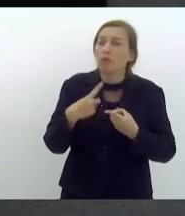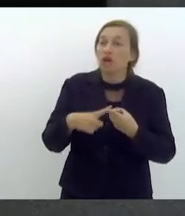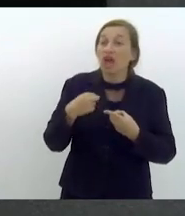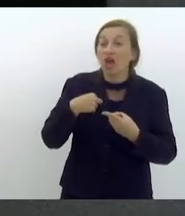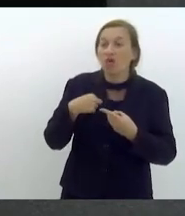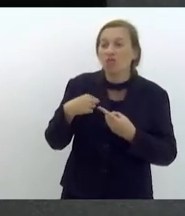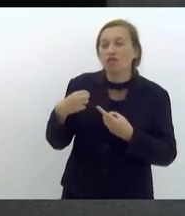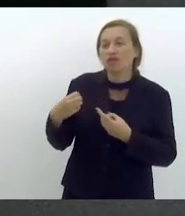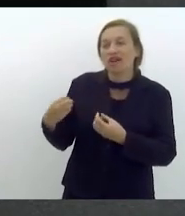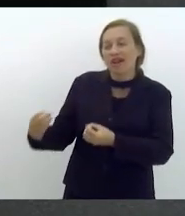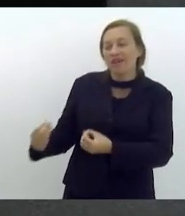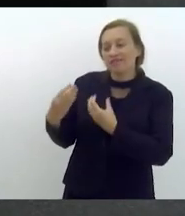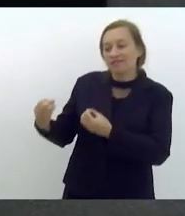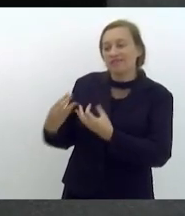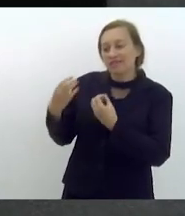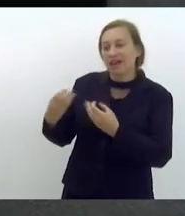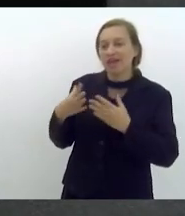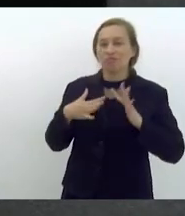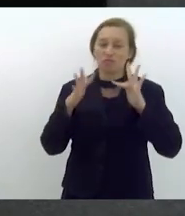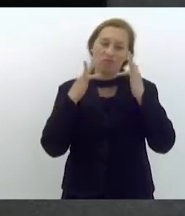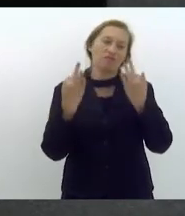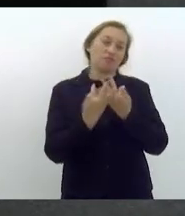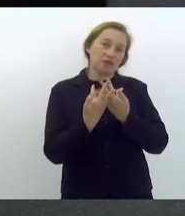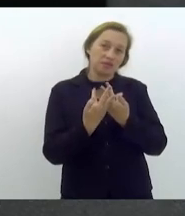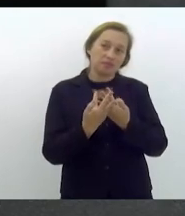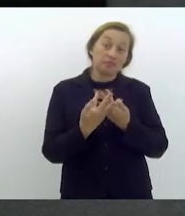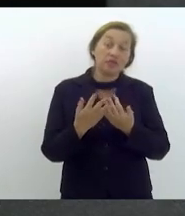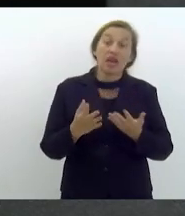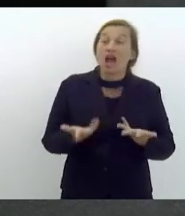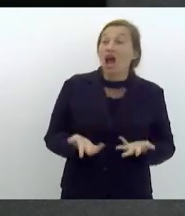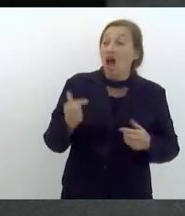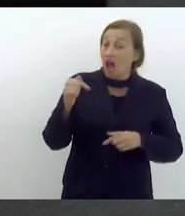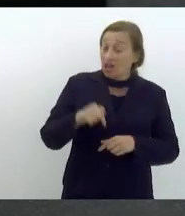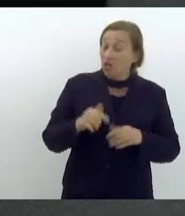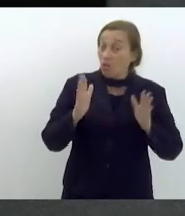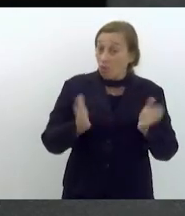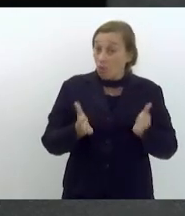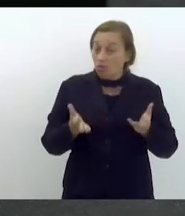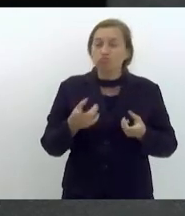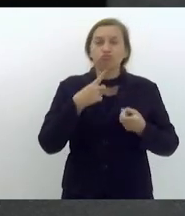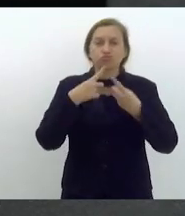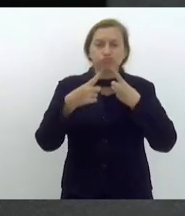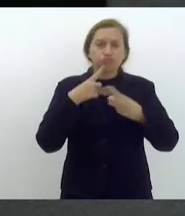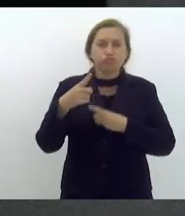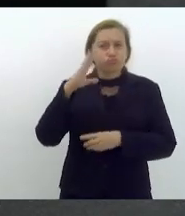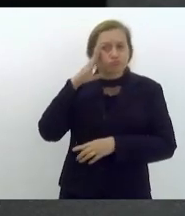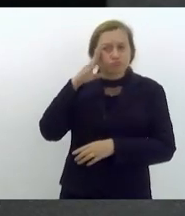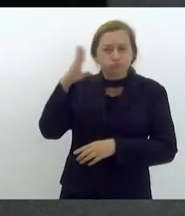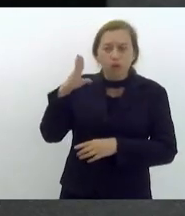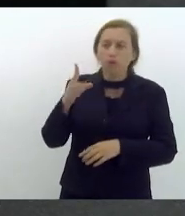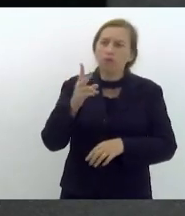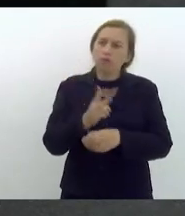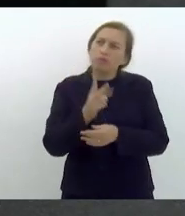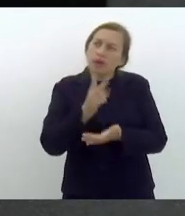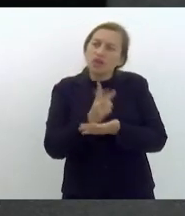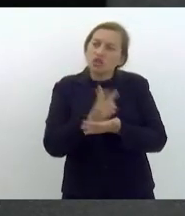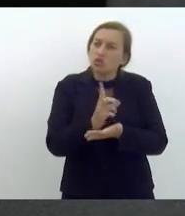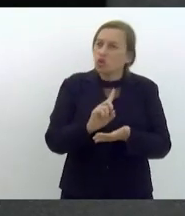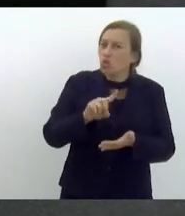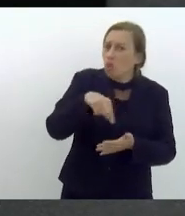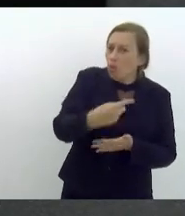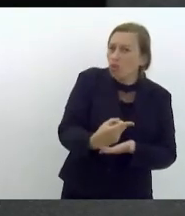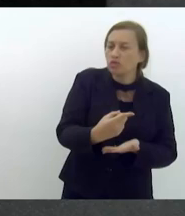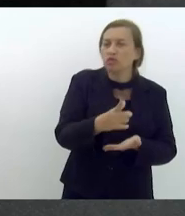educado assim por minha família A questão aqui hoje o debate principal ainda que outros